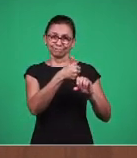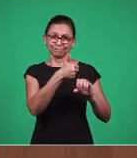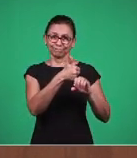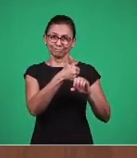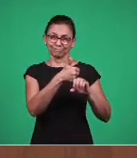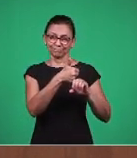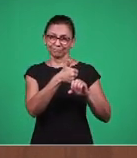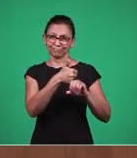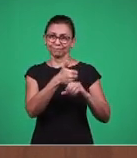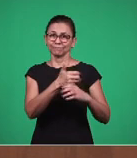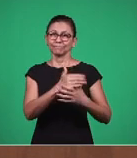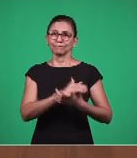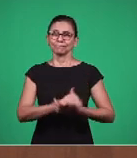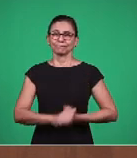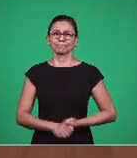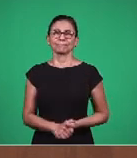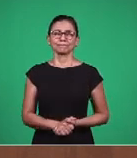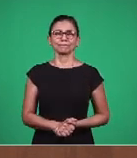existe como sigla.